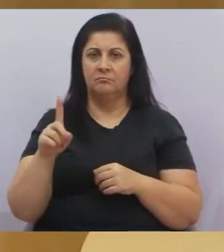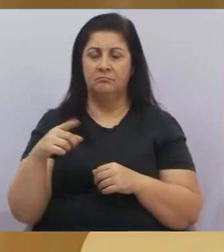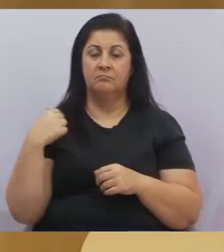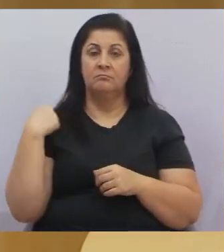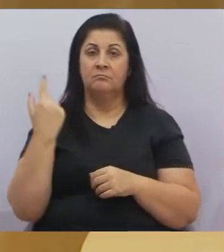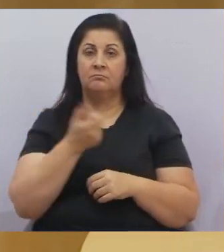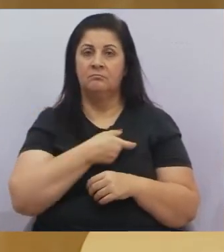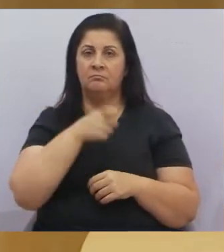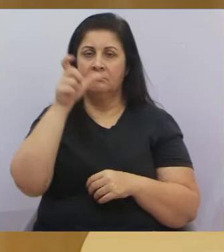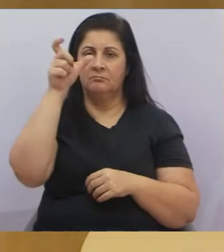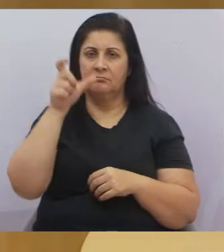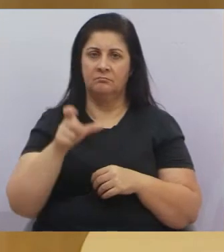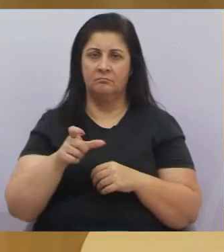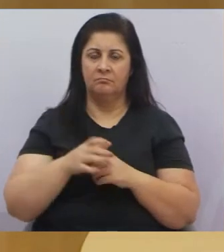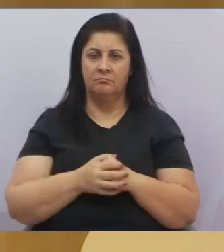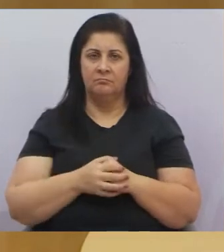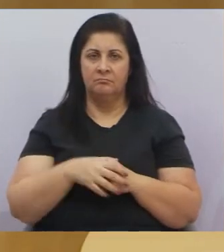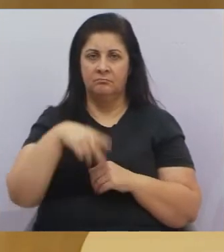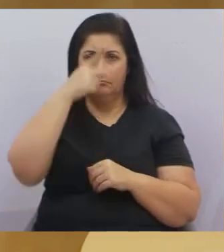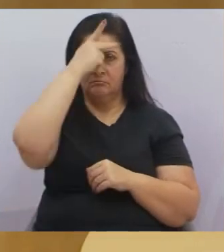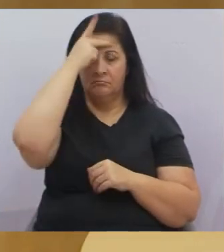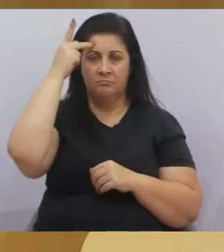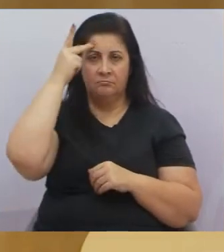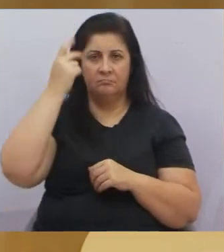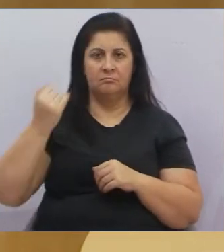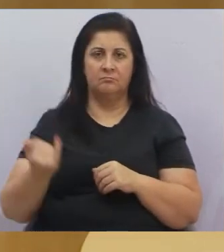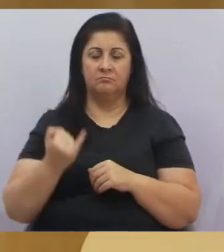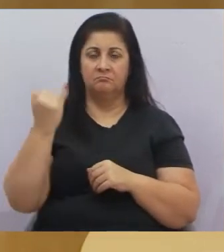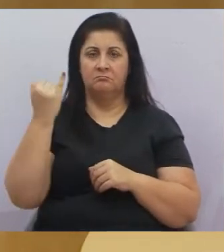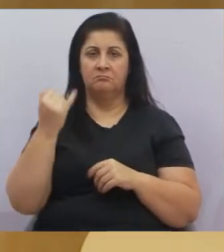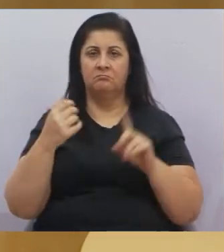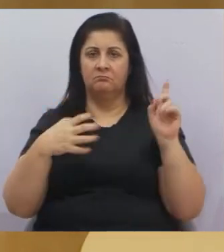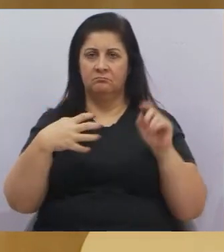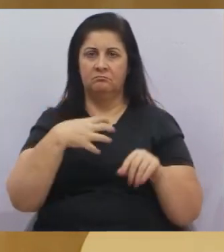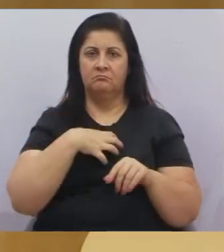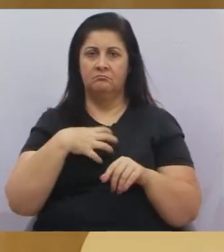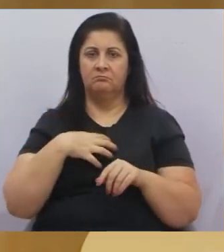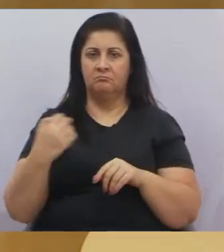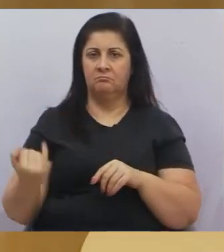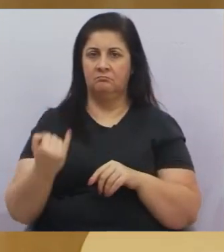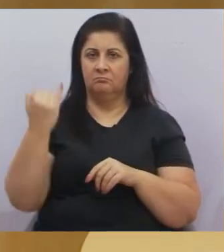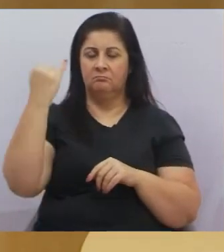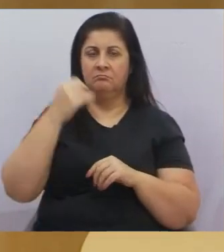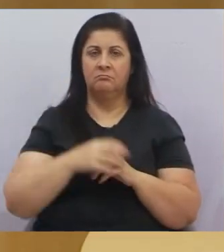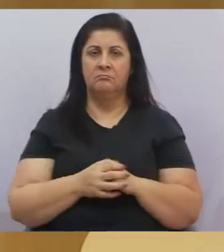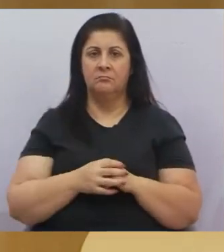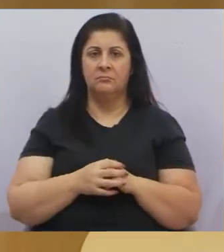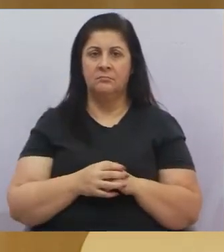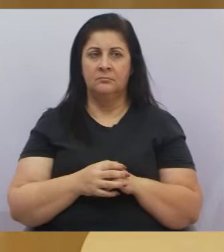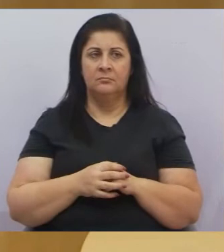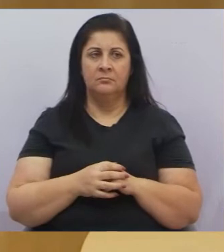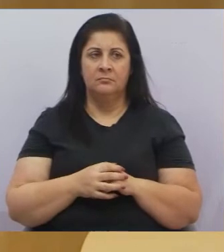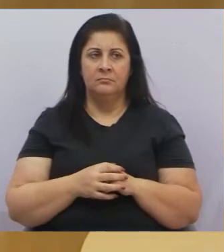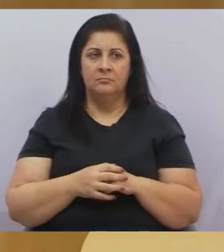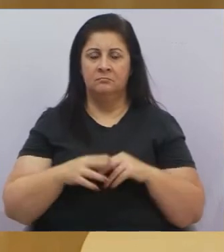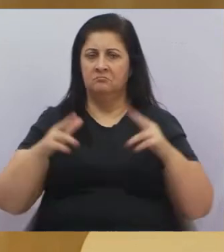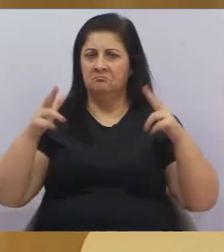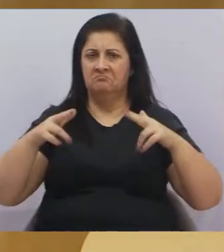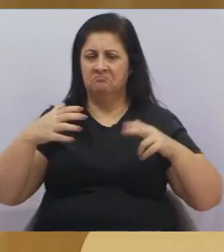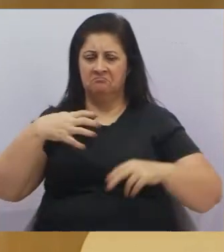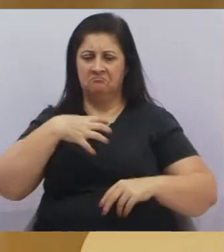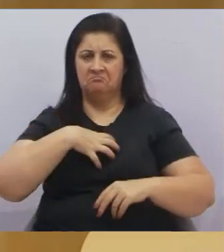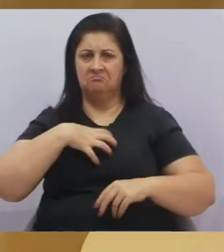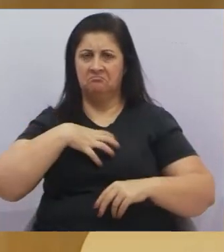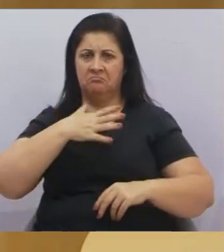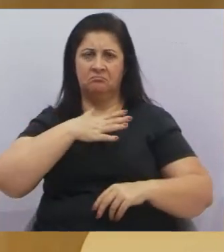humanos, somos pessoas valorizadas, eu me sinto valorizado, eu nunca me senti